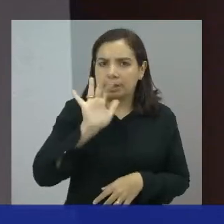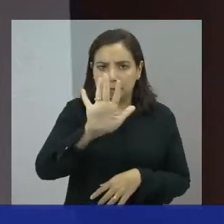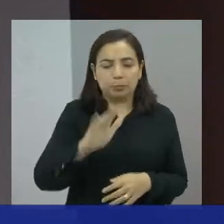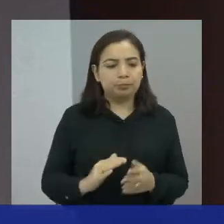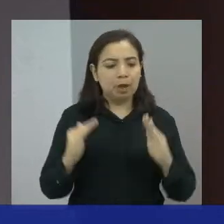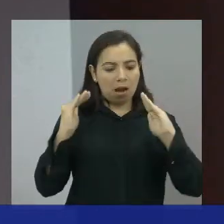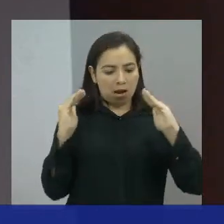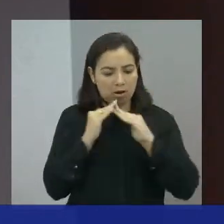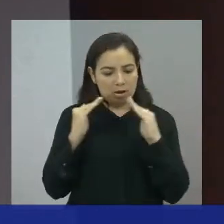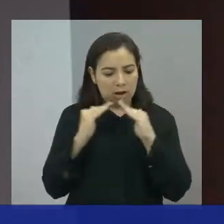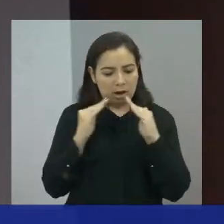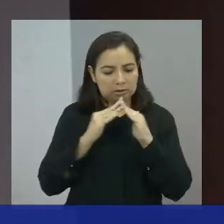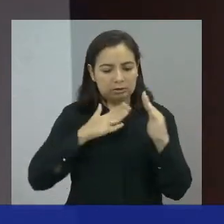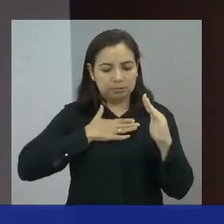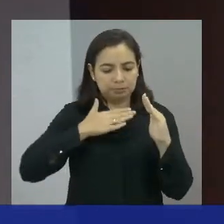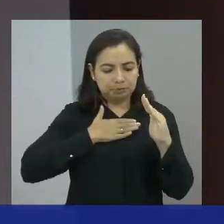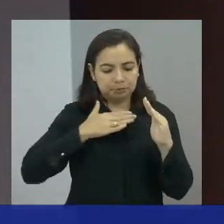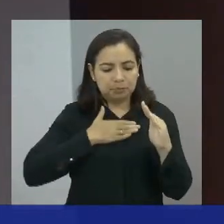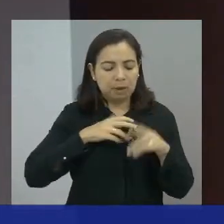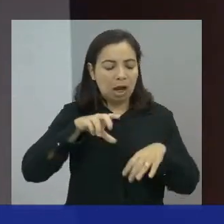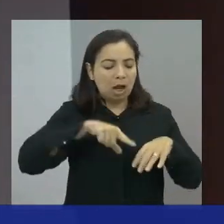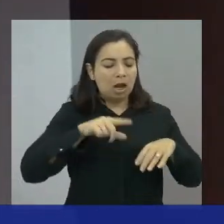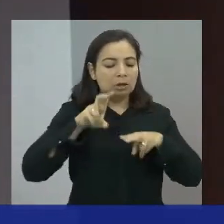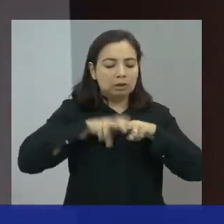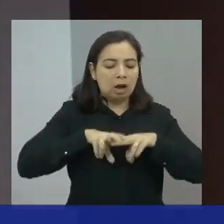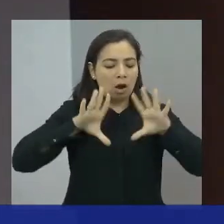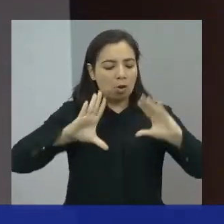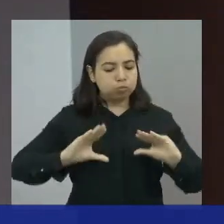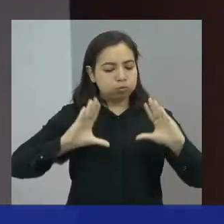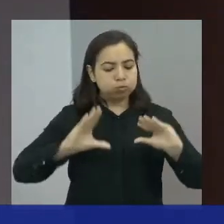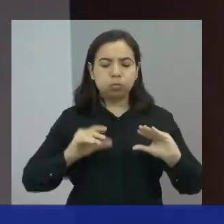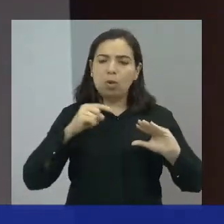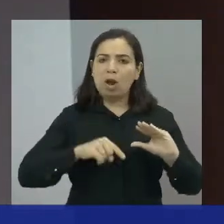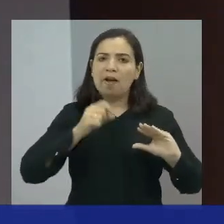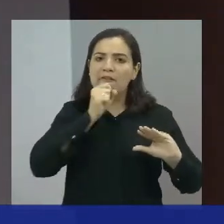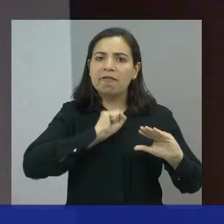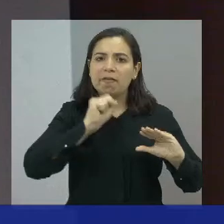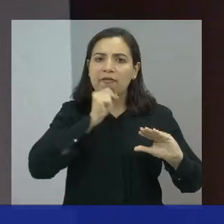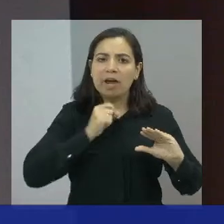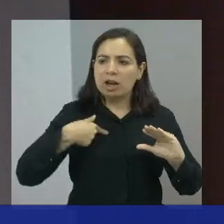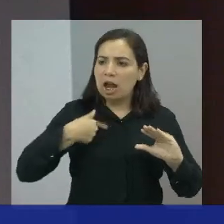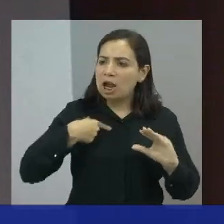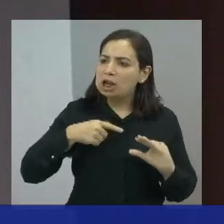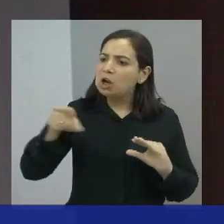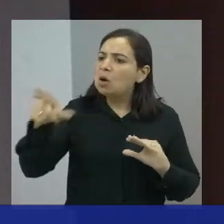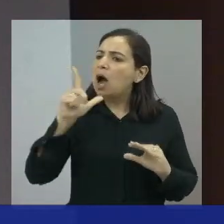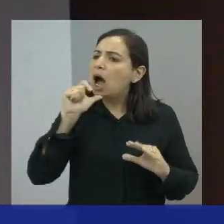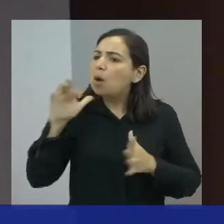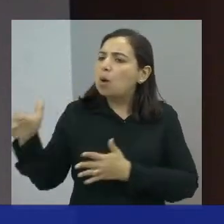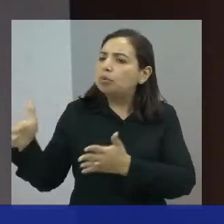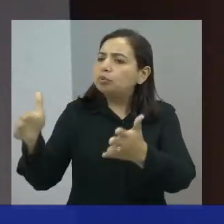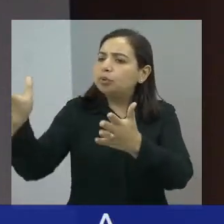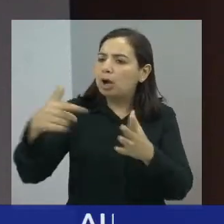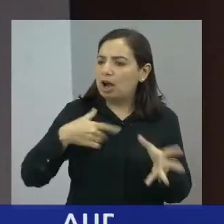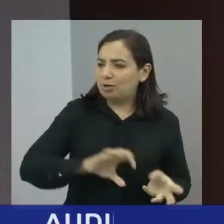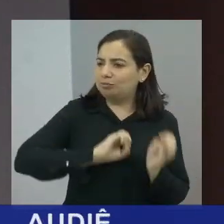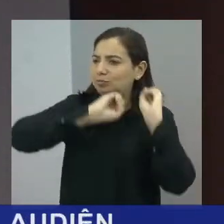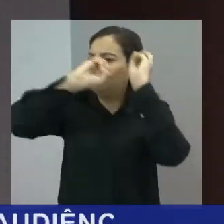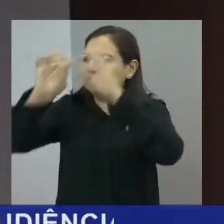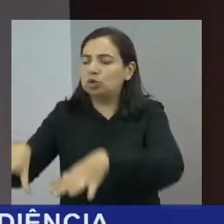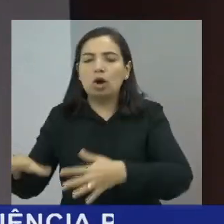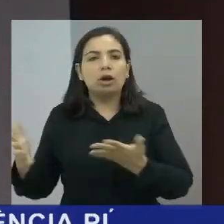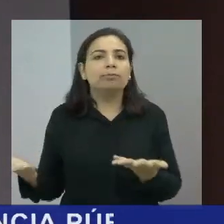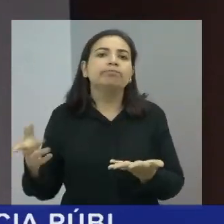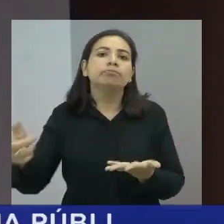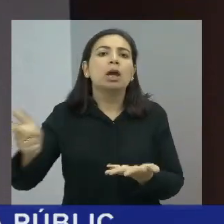do rio, o custo que nós vamos ter é um custo coletivo. Um indivíduo, ele pode gerar e gera